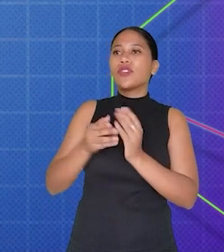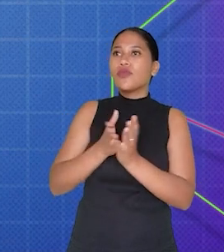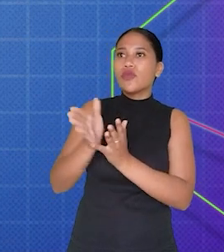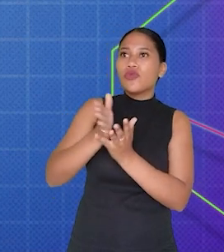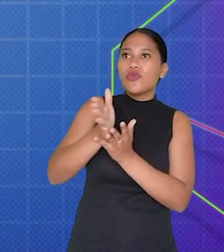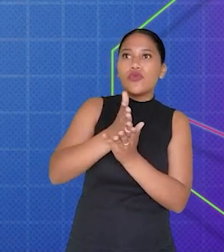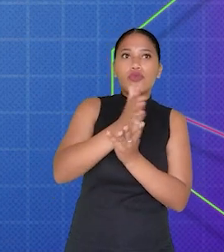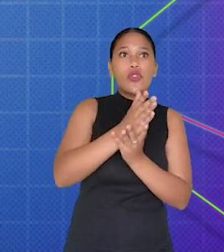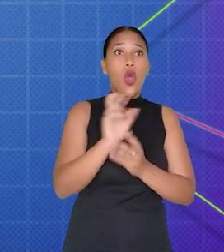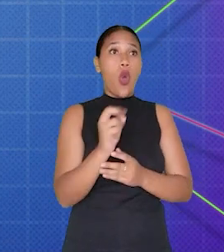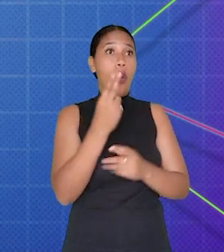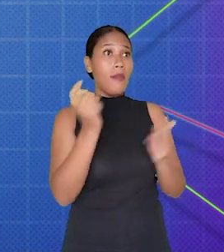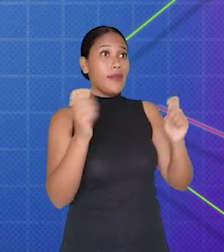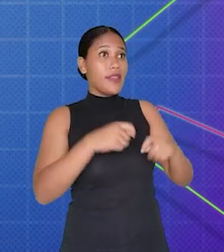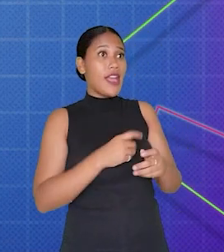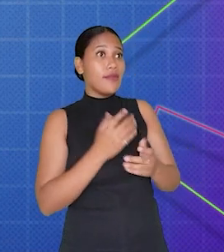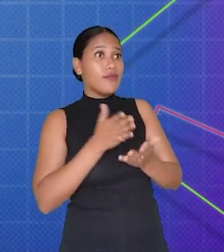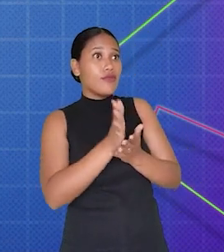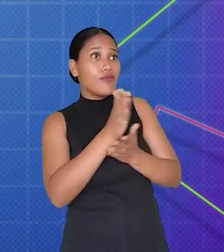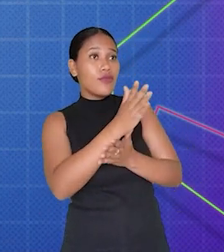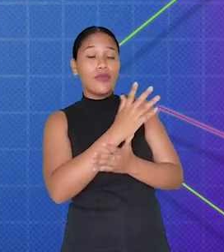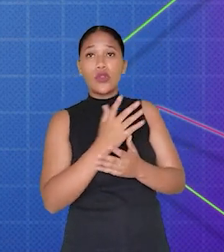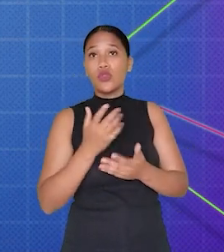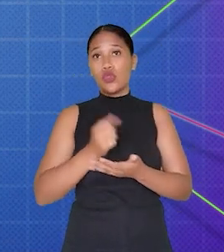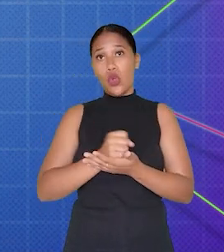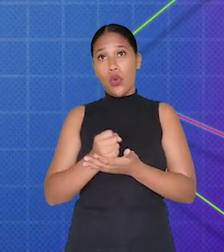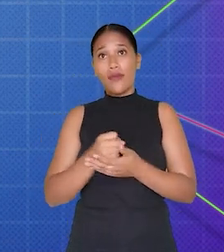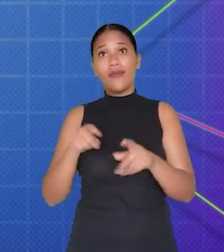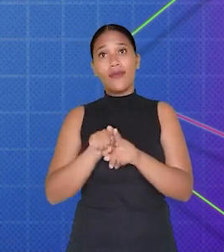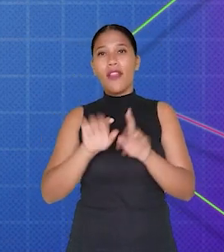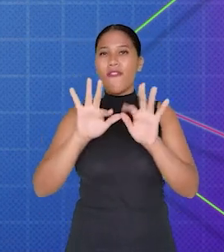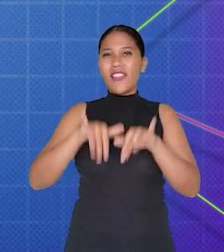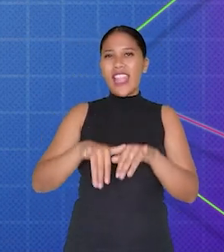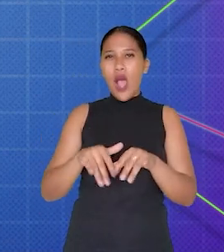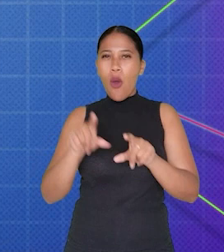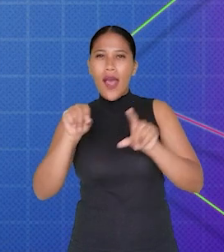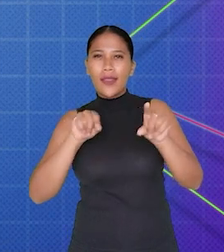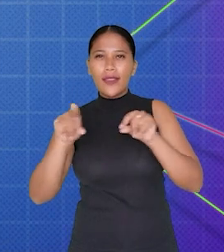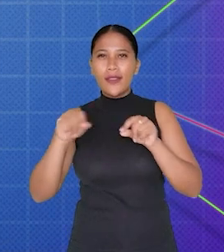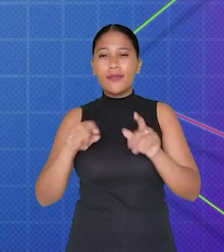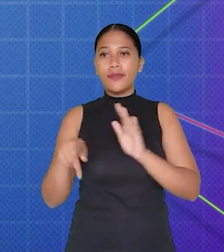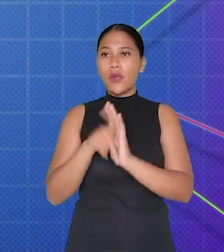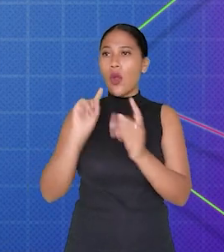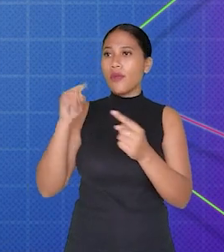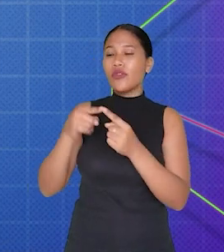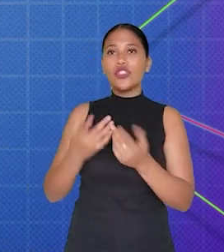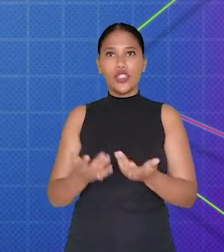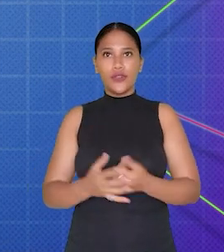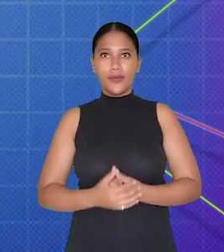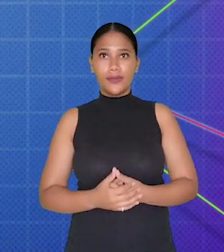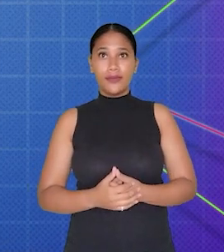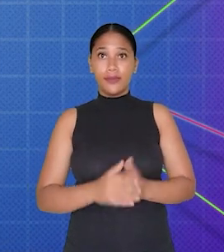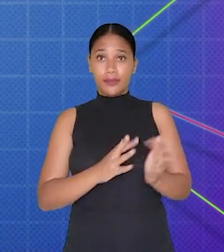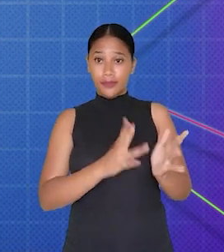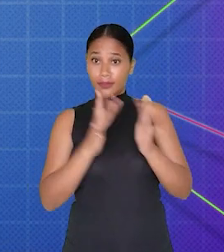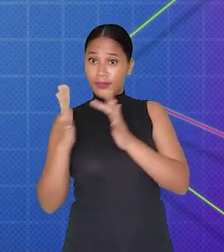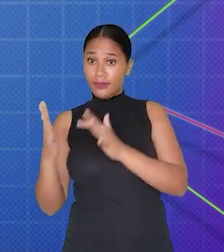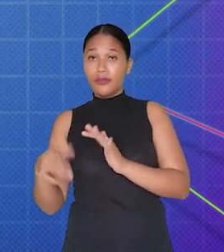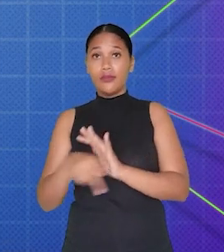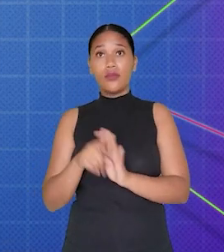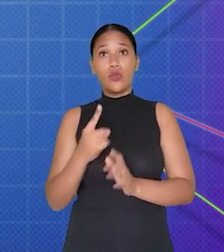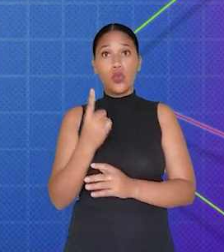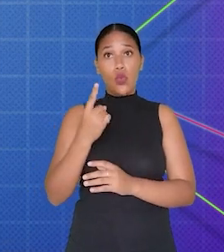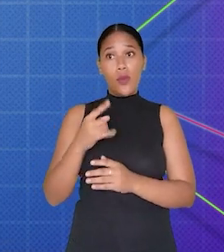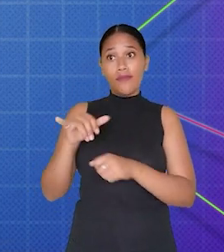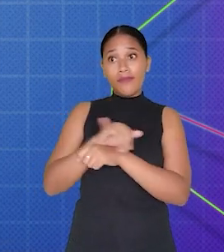de diferentes caminhos ou possibilidades de jogo, bem como a inclusão de finais alternativos ou múltiplas maneiras de alcançar os objetivos do jogo. O